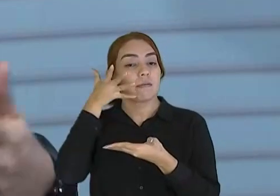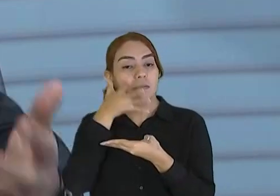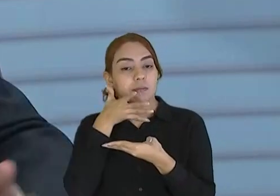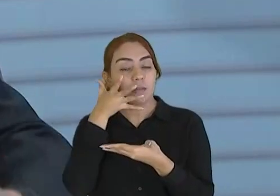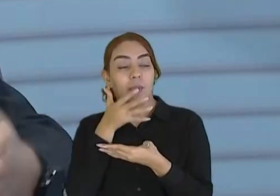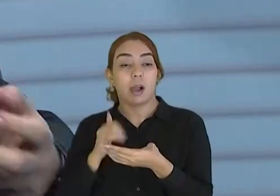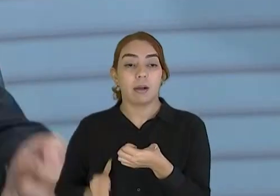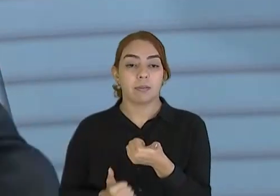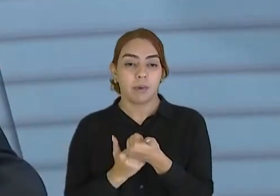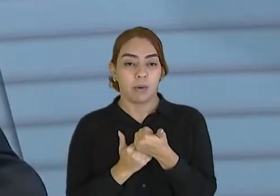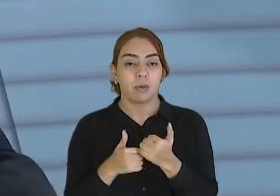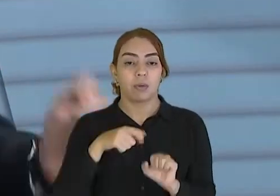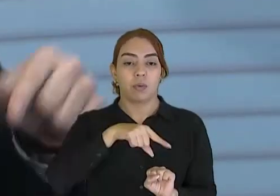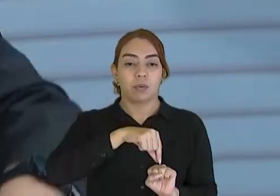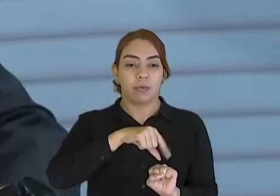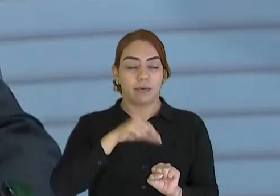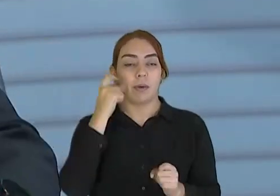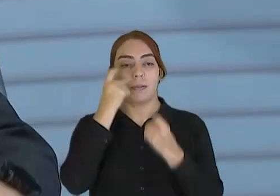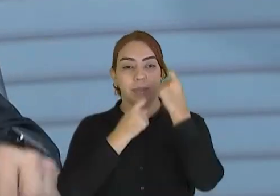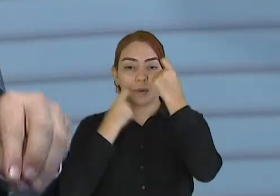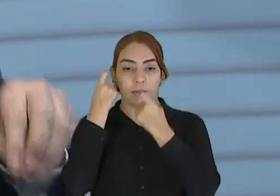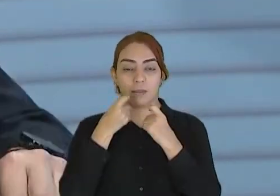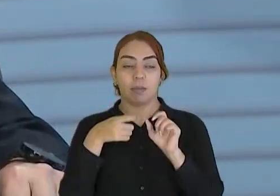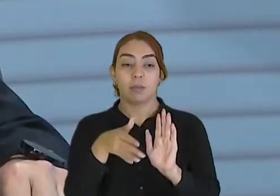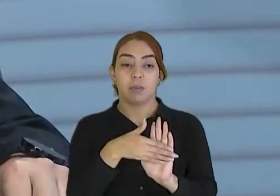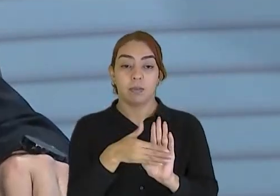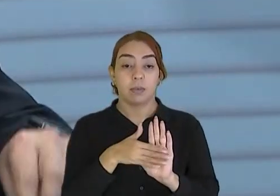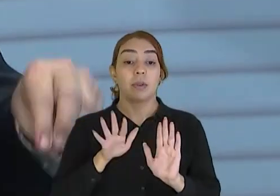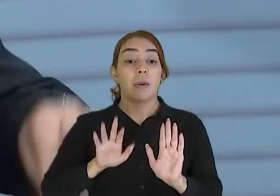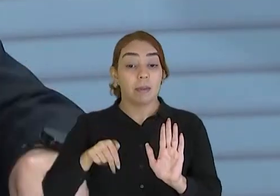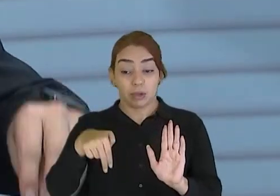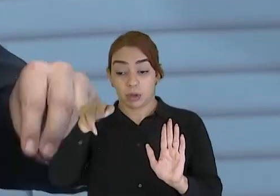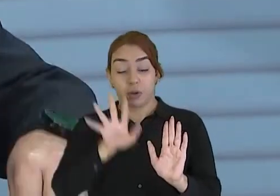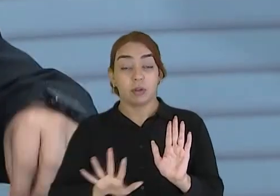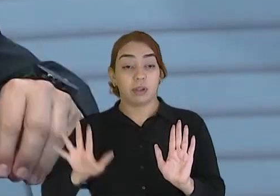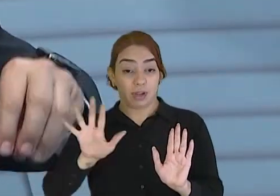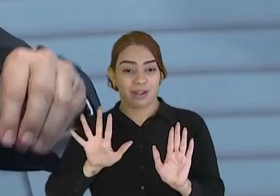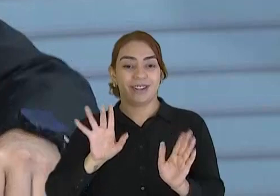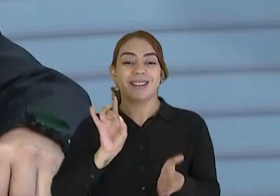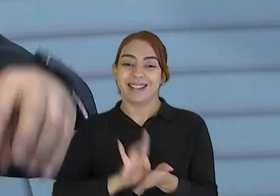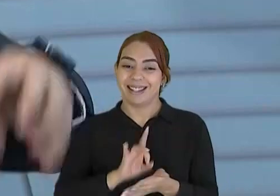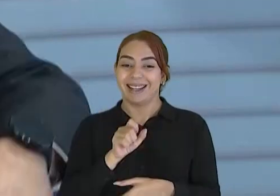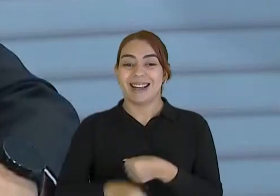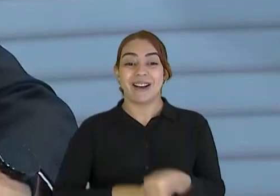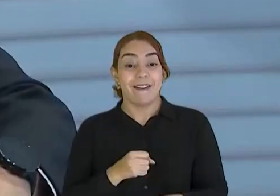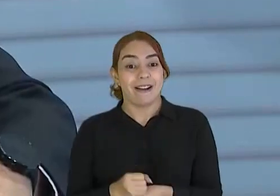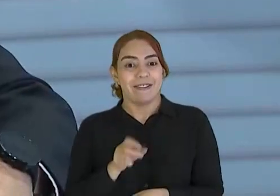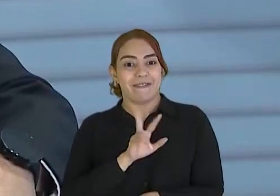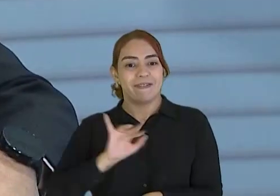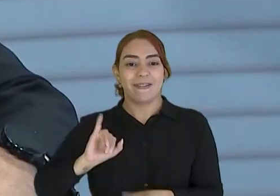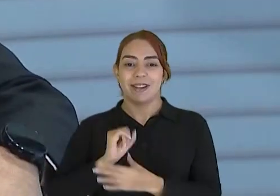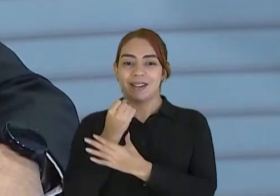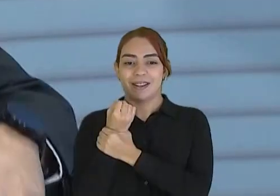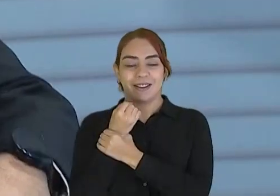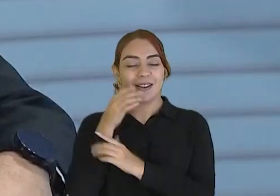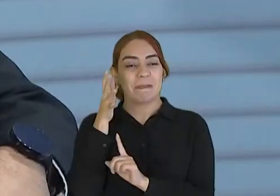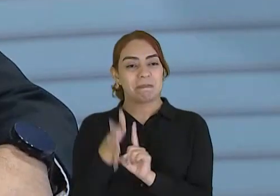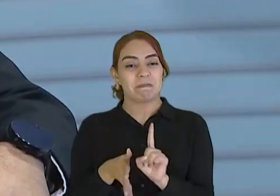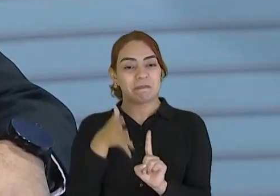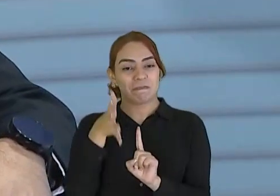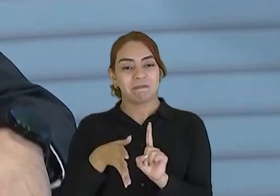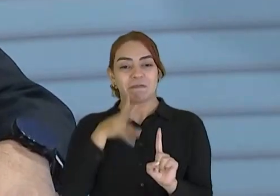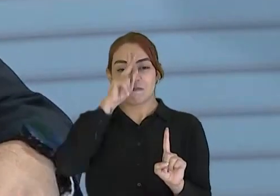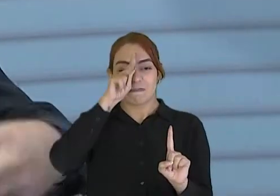como a Unifor se preocupa com esse momento. Mas desse não, esse do Caatinga não. Quem tem propriedade para falar de Caatinga somos nós. Né? Nós